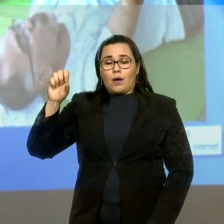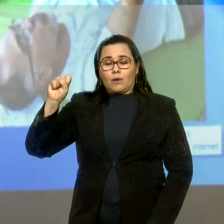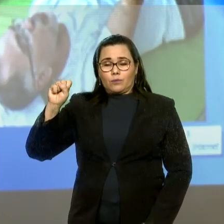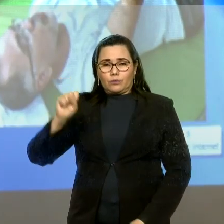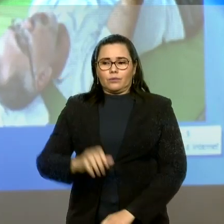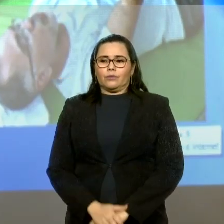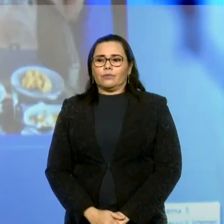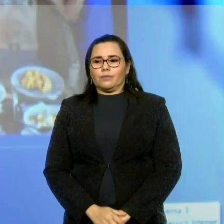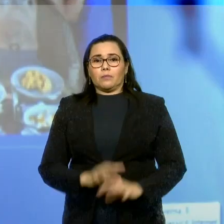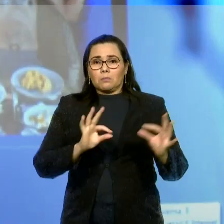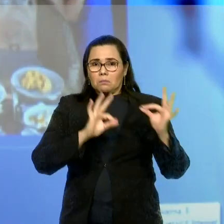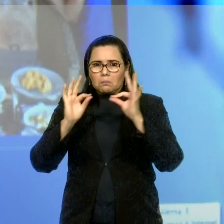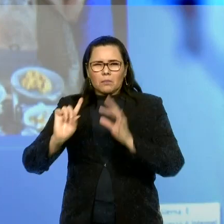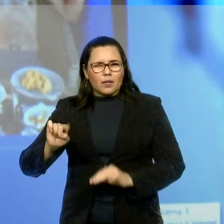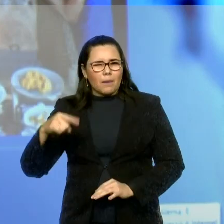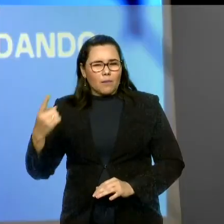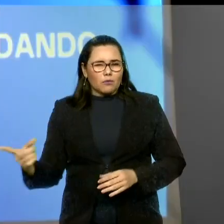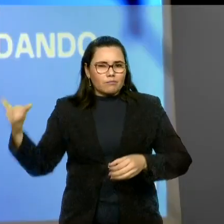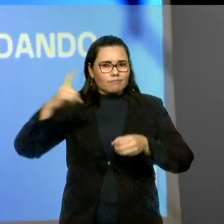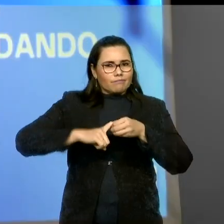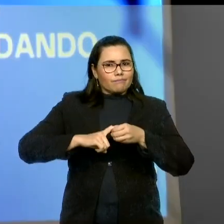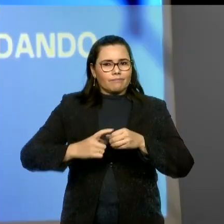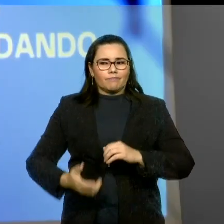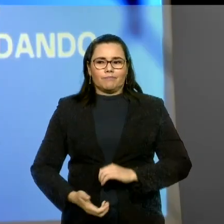você acompanha logo após o